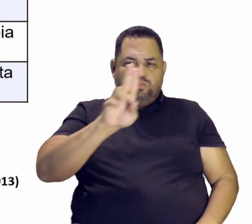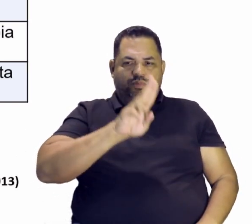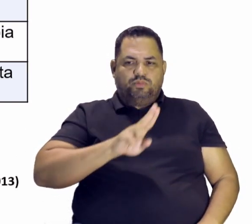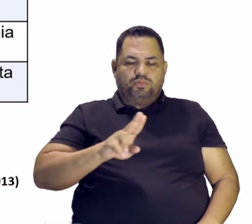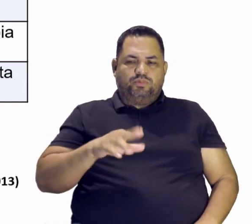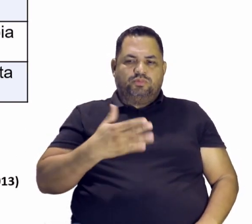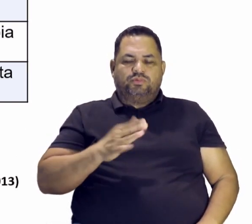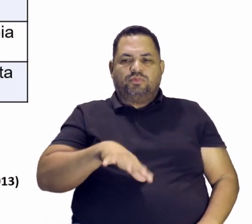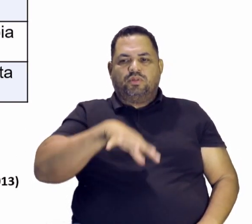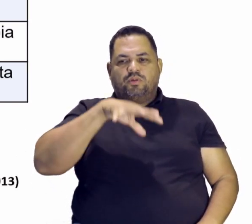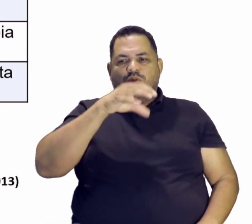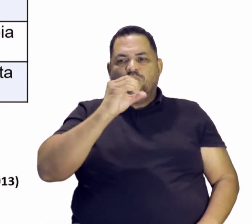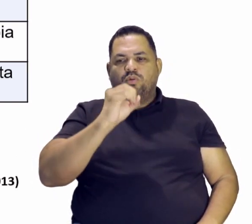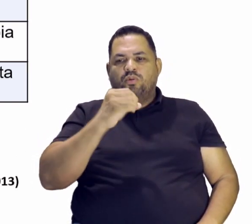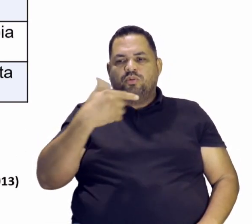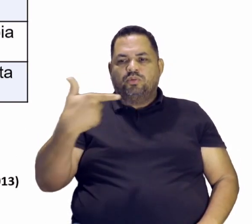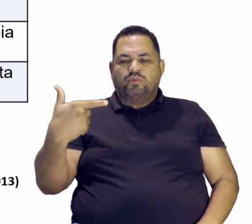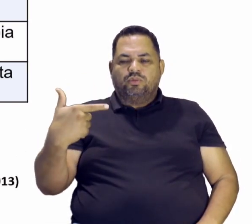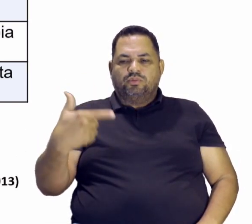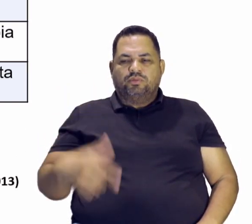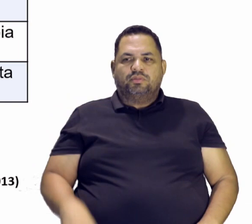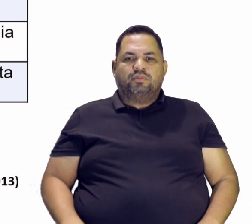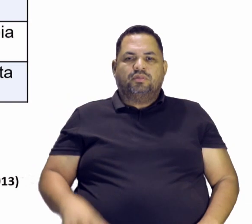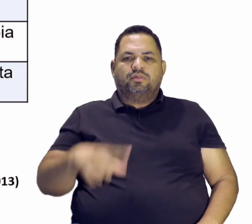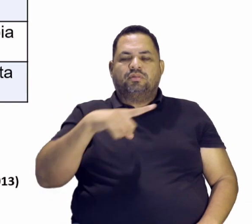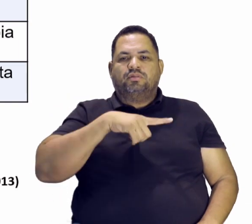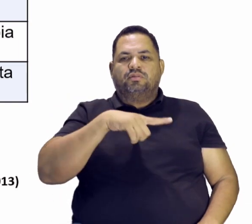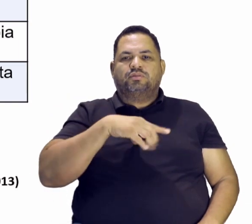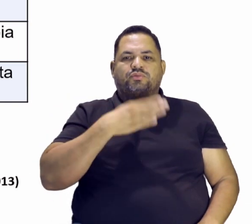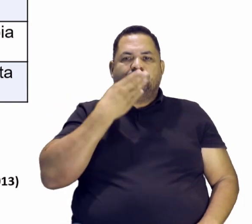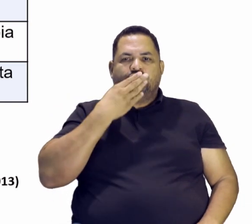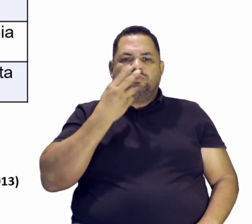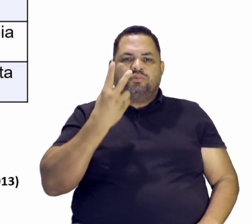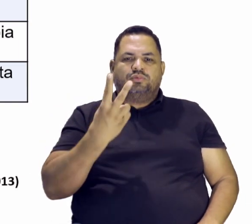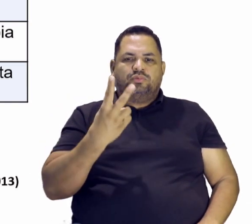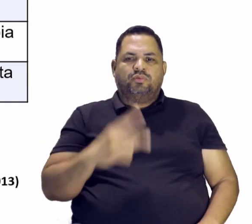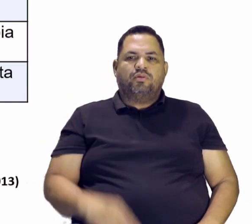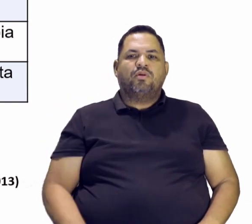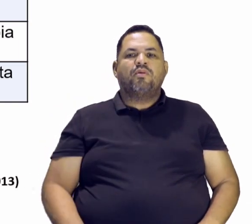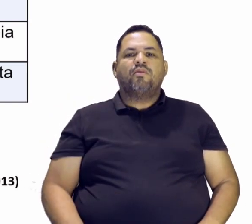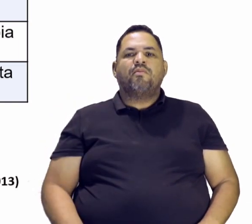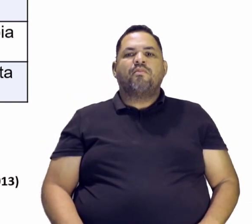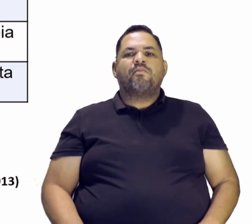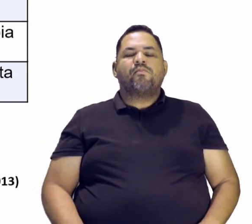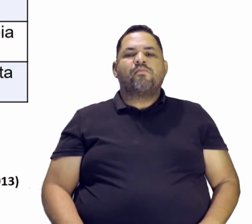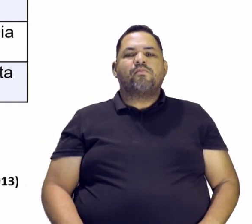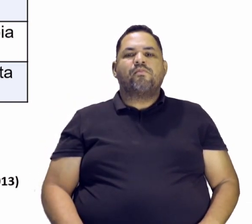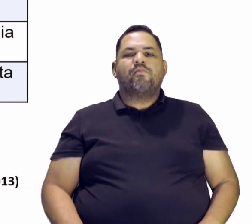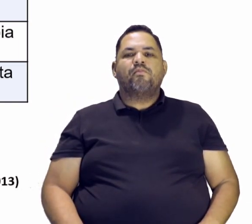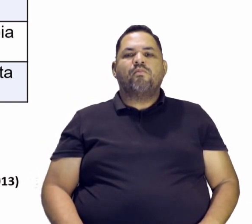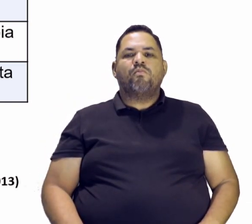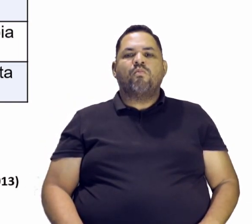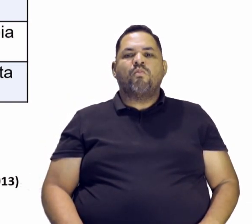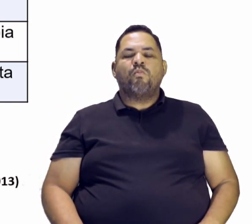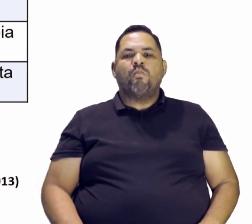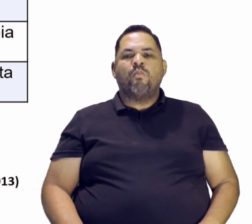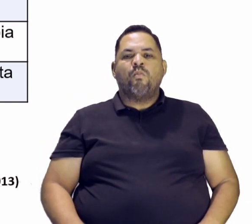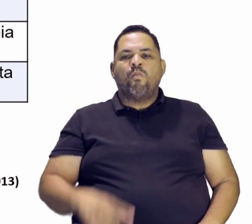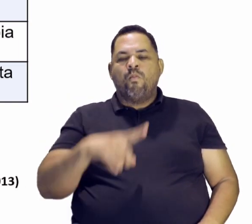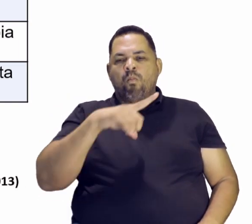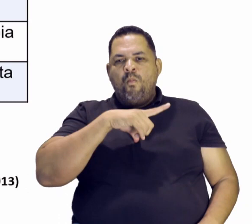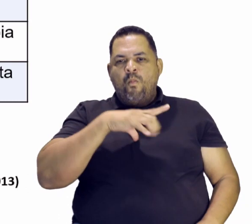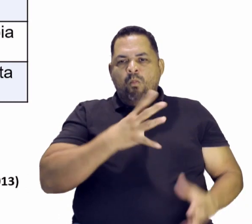de oxigênio, ok? E eu tenho o tipo 2X e o tipo 2B. Então, eu vou ter um tempo de contração